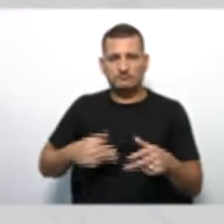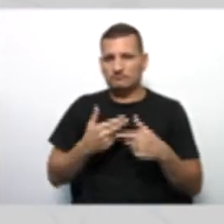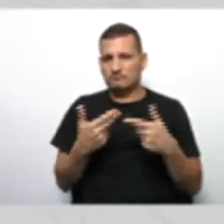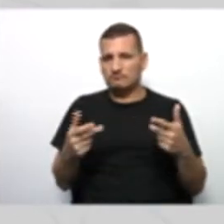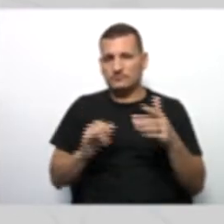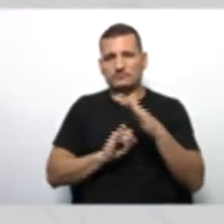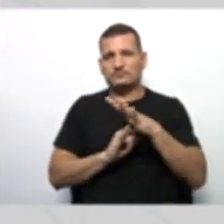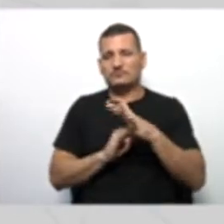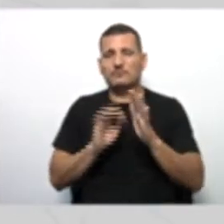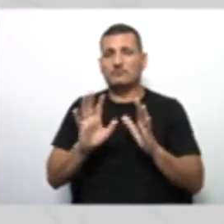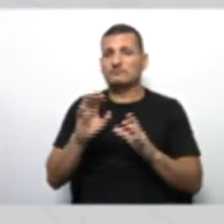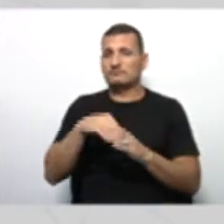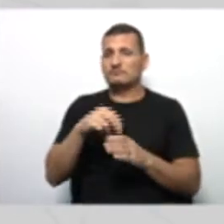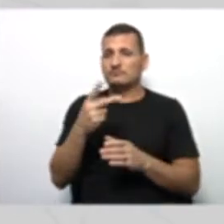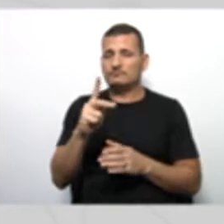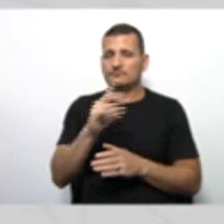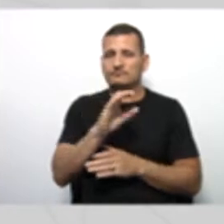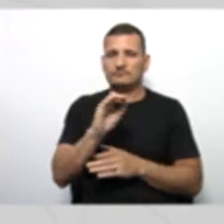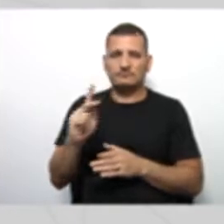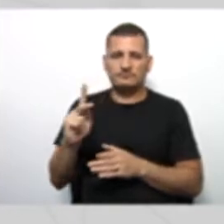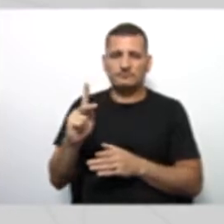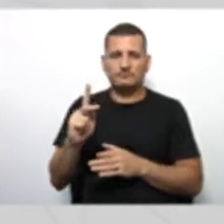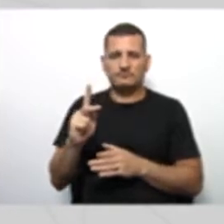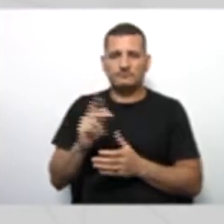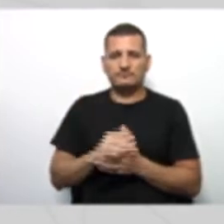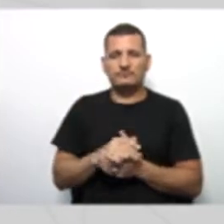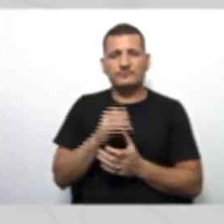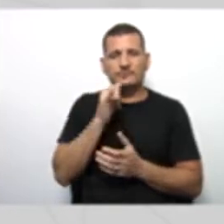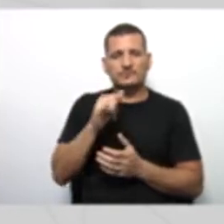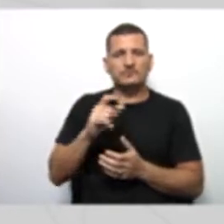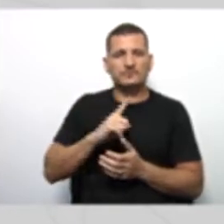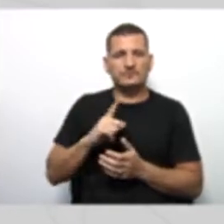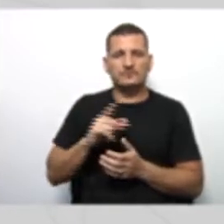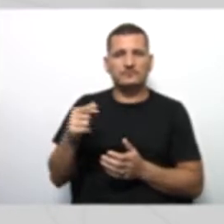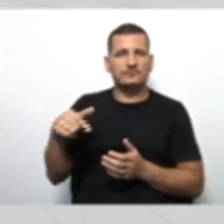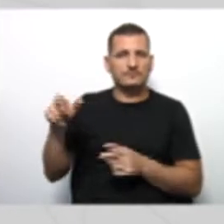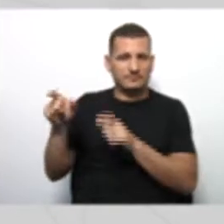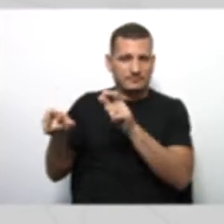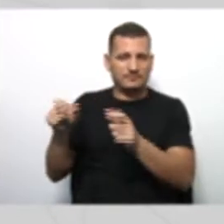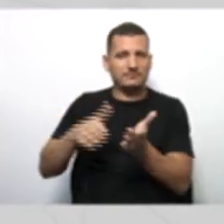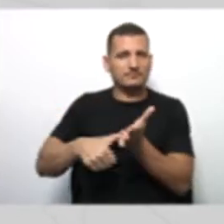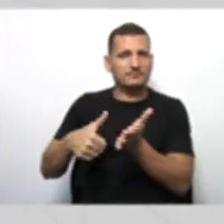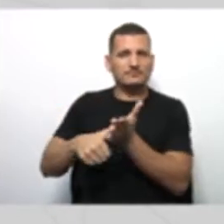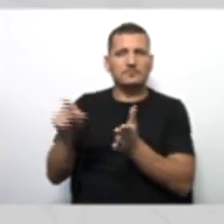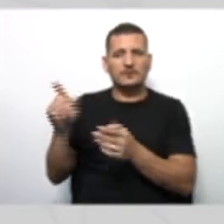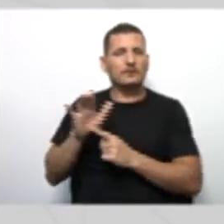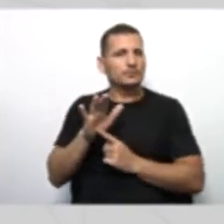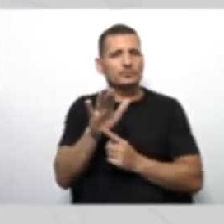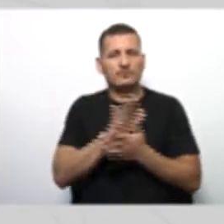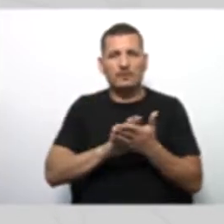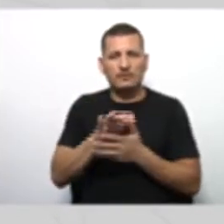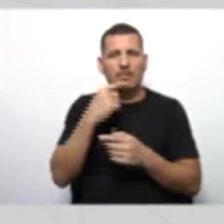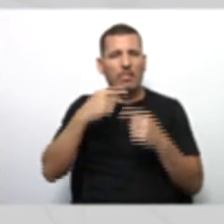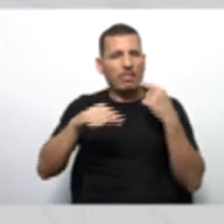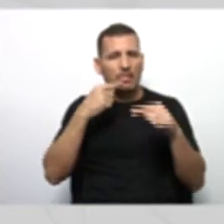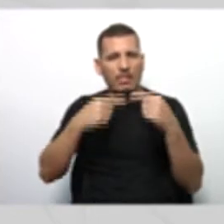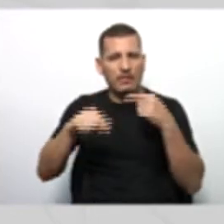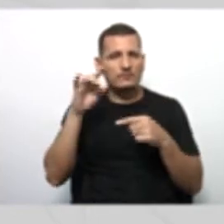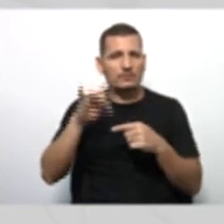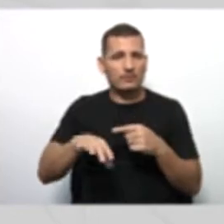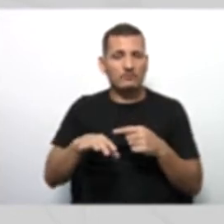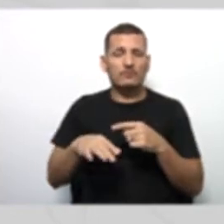dentro da sua cooperativa, se tem aquele cooperado lá que não ajuda muito, que só critica,